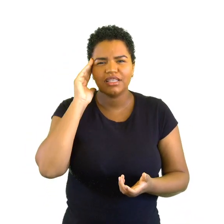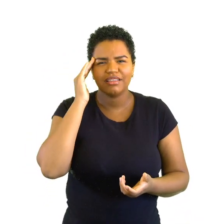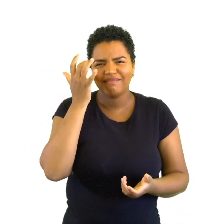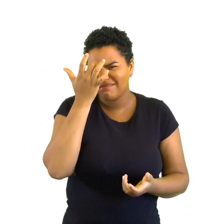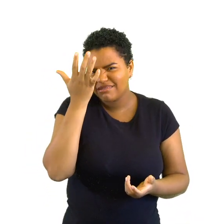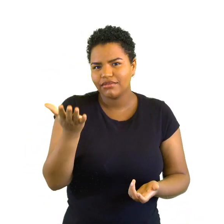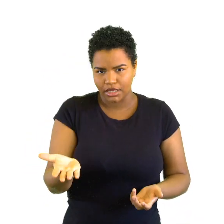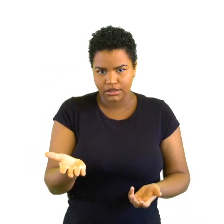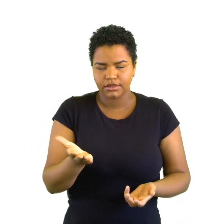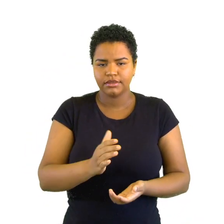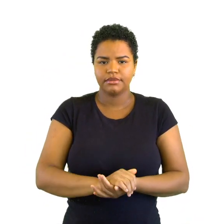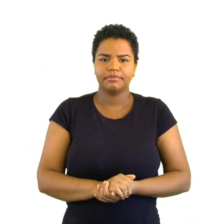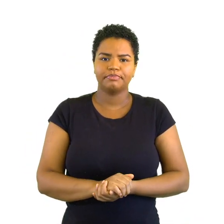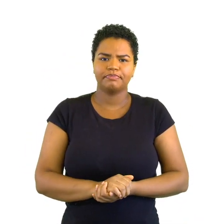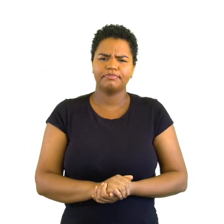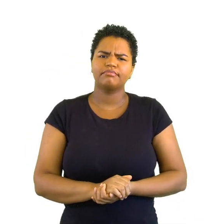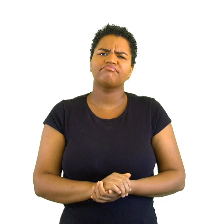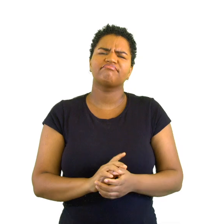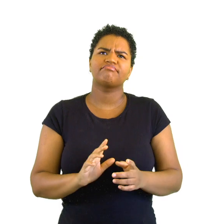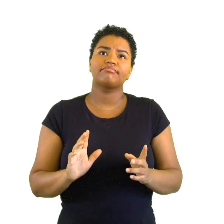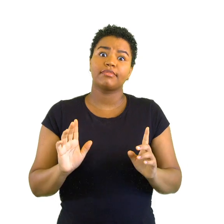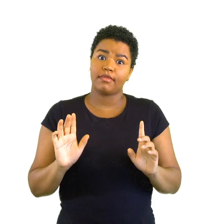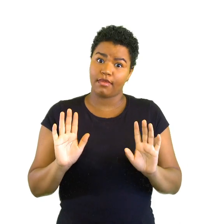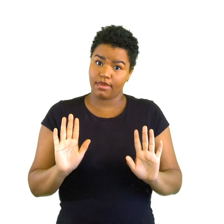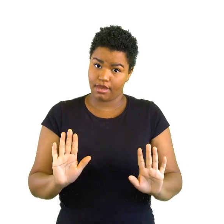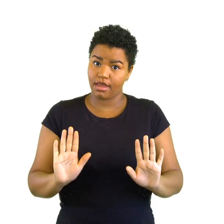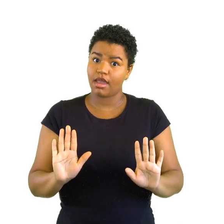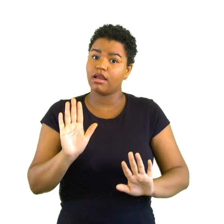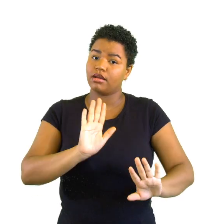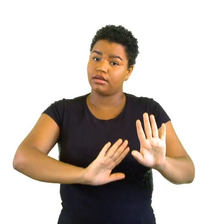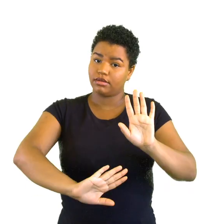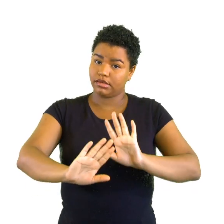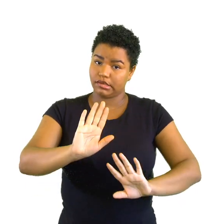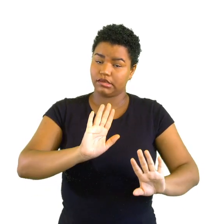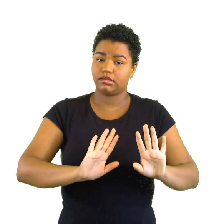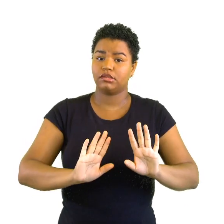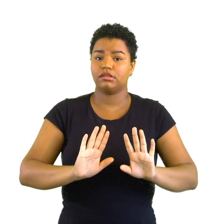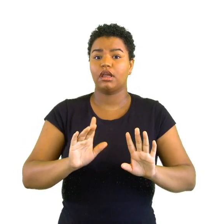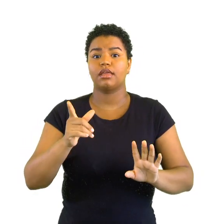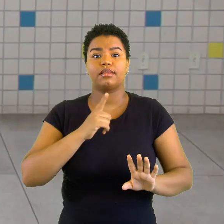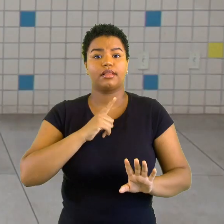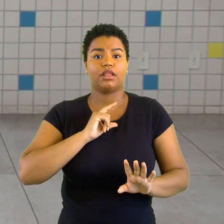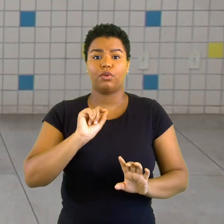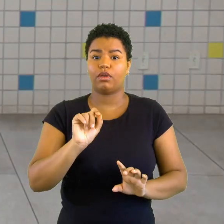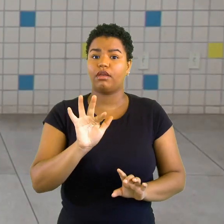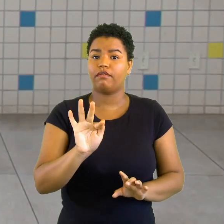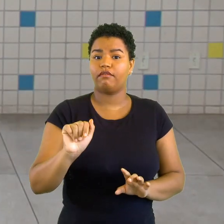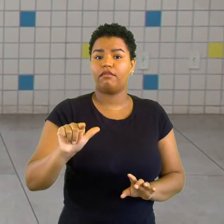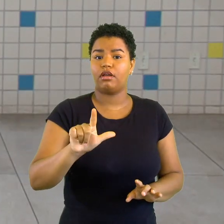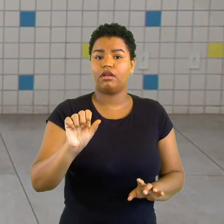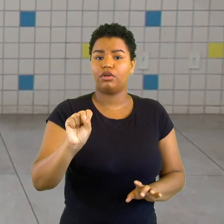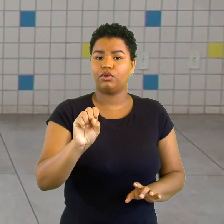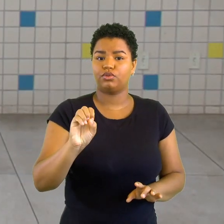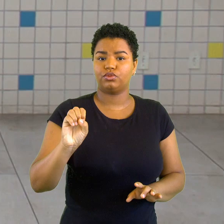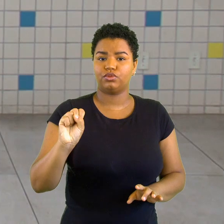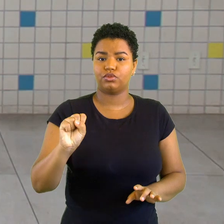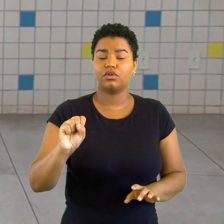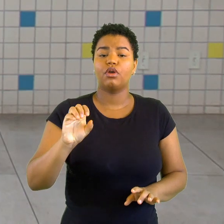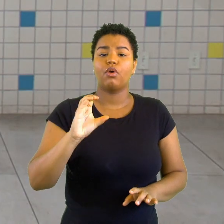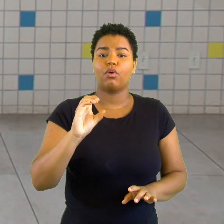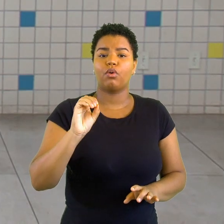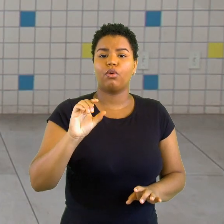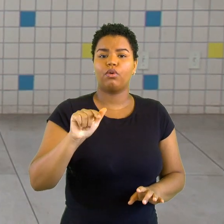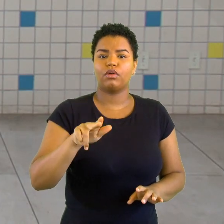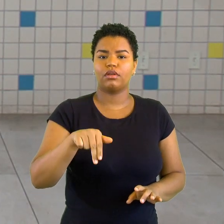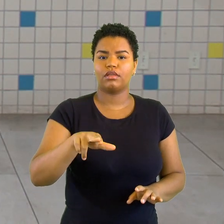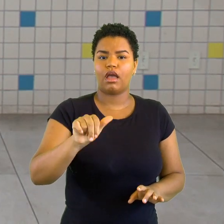né? Mas tomem cuidado, tá, pessoal? Porque nós temos os falsos cognatos, também conhecidos como